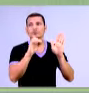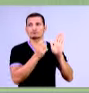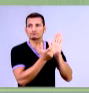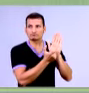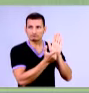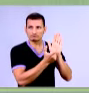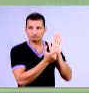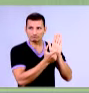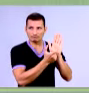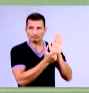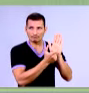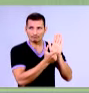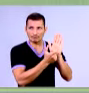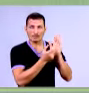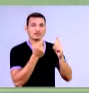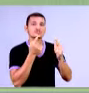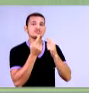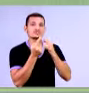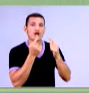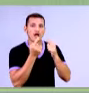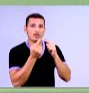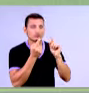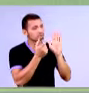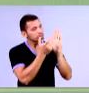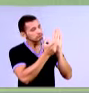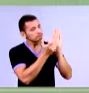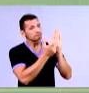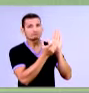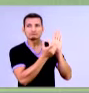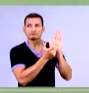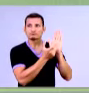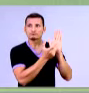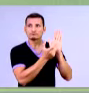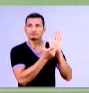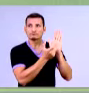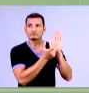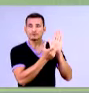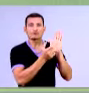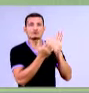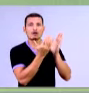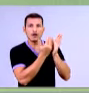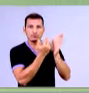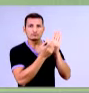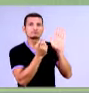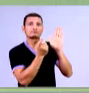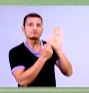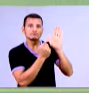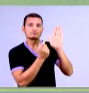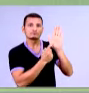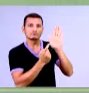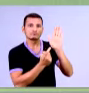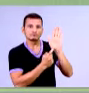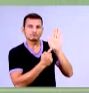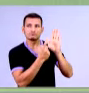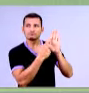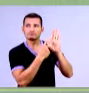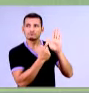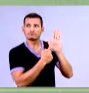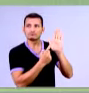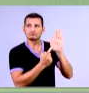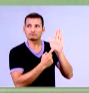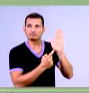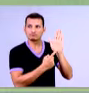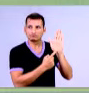caixa de diálogo aqui, né? Então nós destacamos aqui alguns botõezinhos, né? Como o